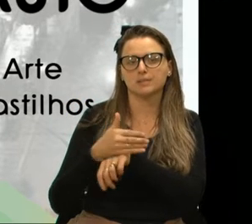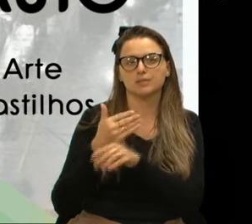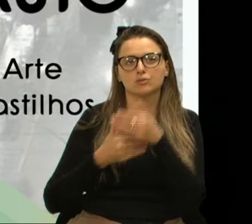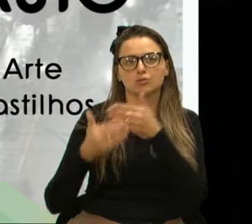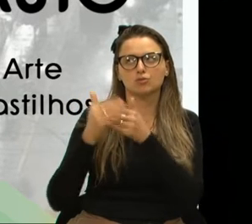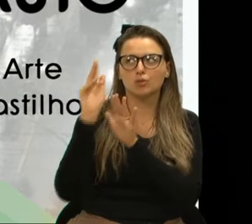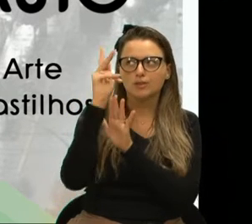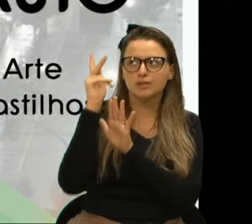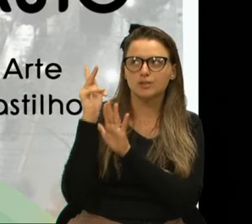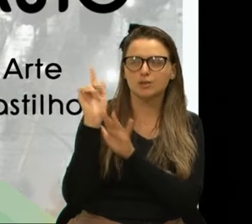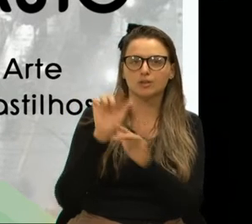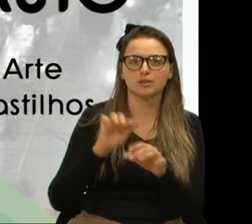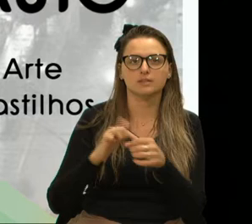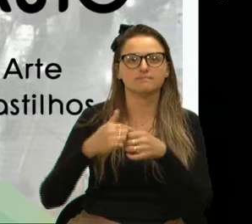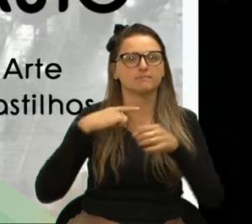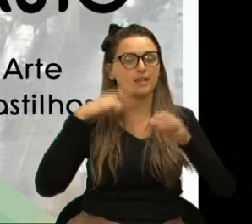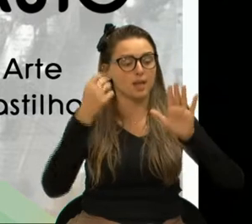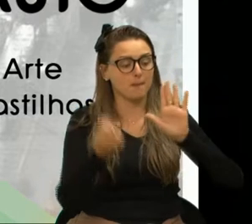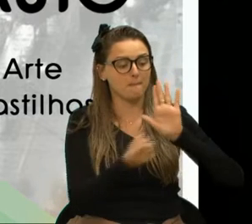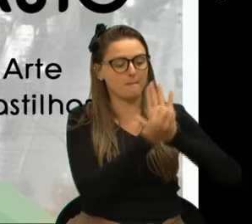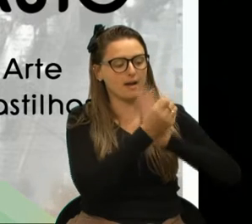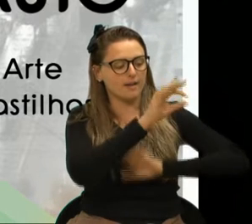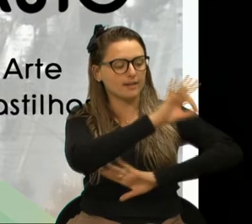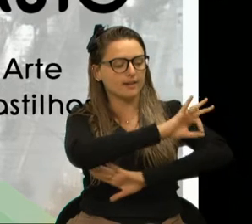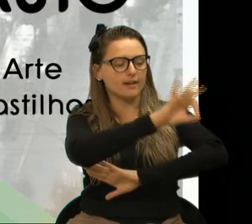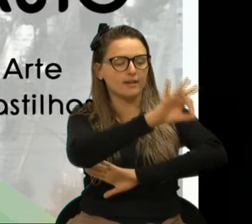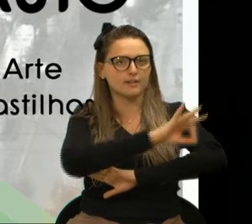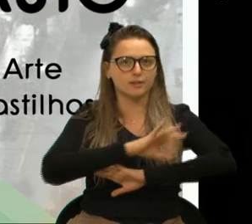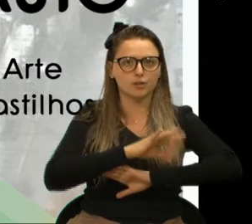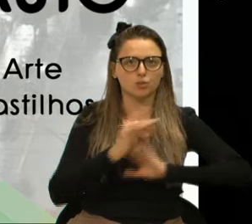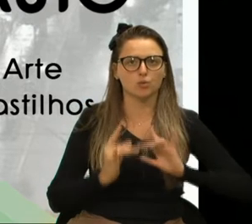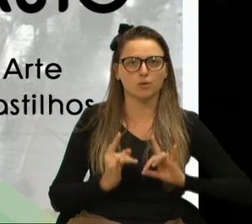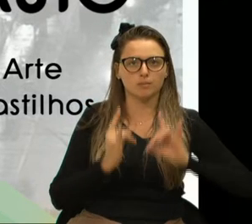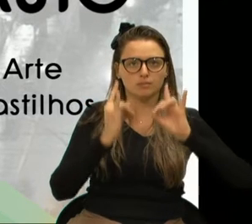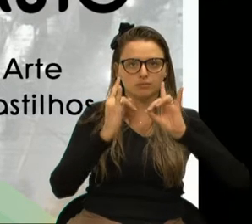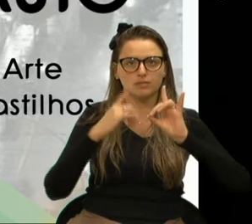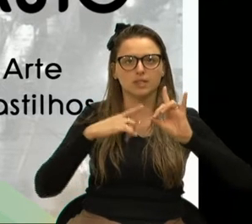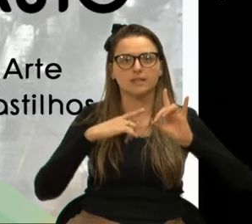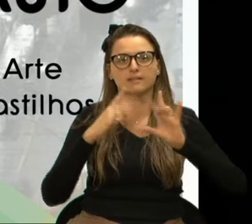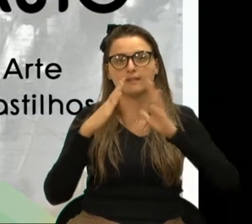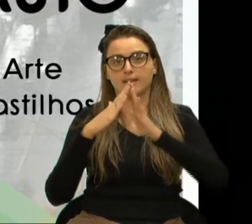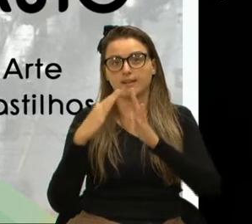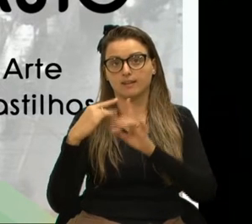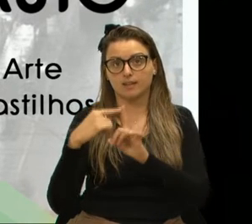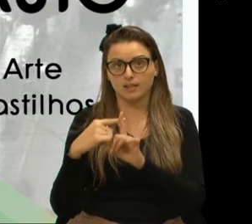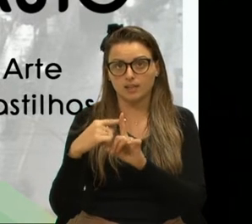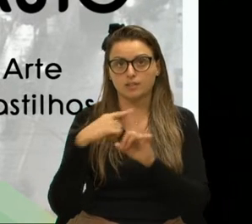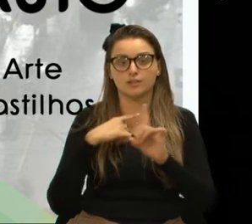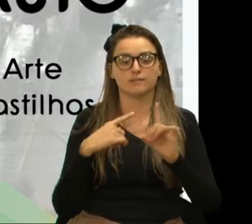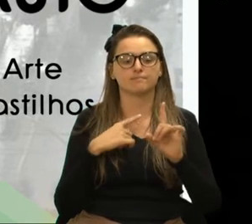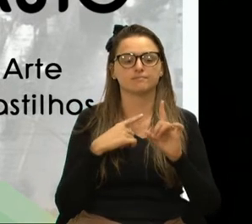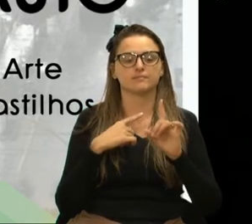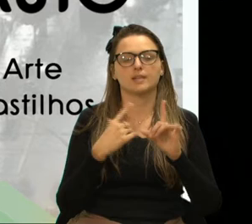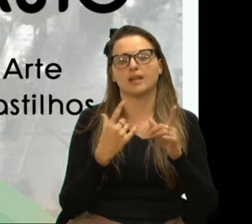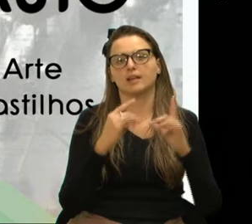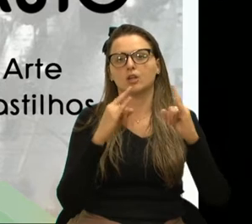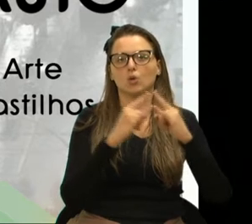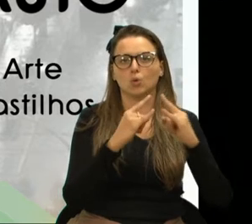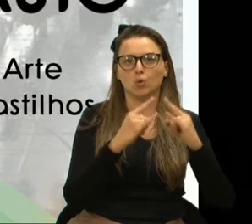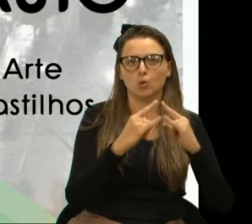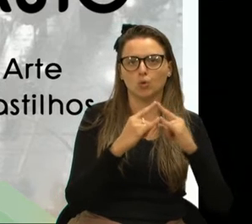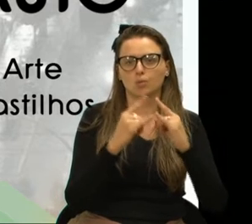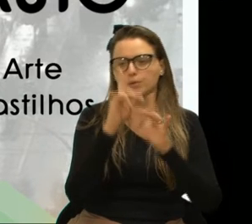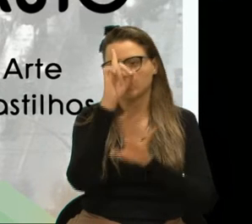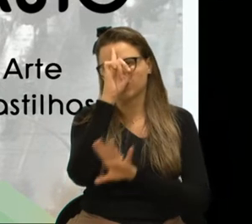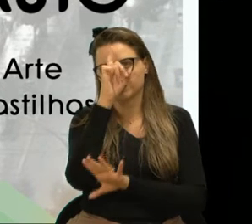muitos marcos arquitetônicos de interesse, como arquivo histórico, igrejas, clubes, hospitais,